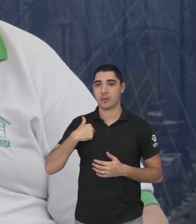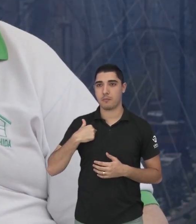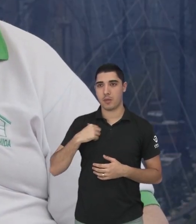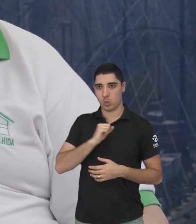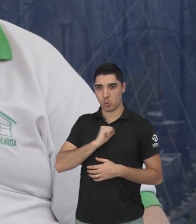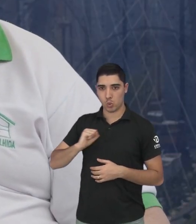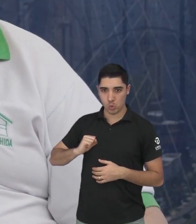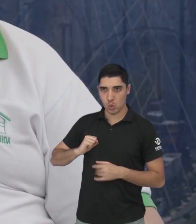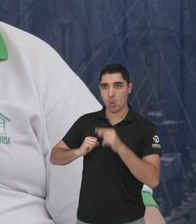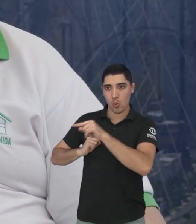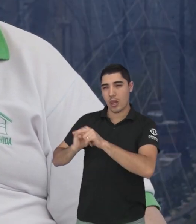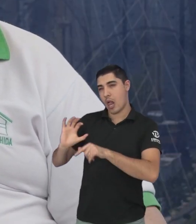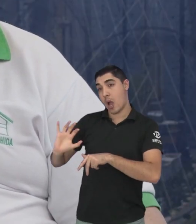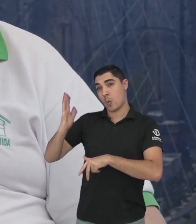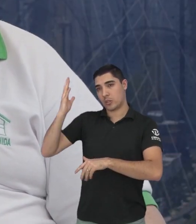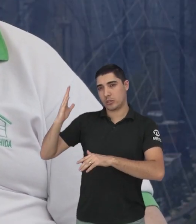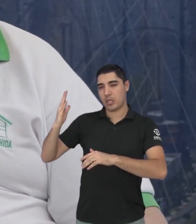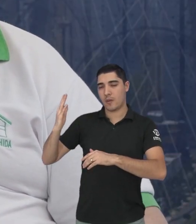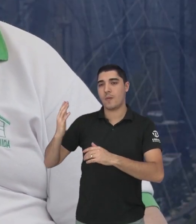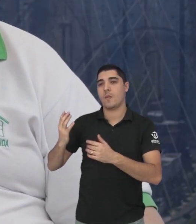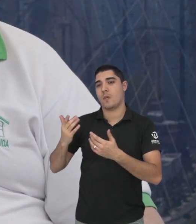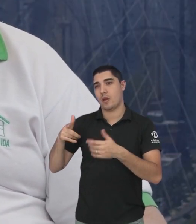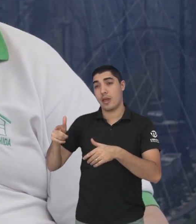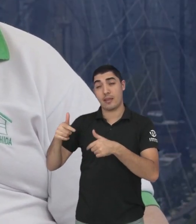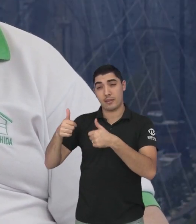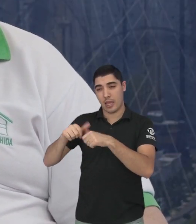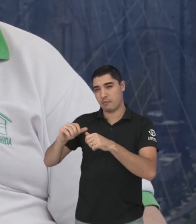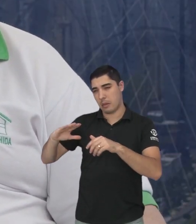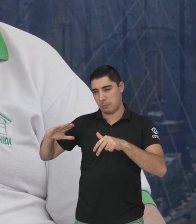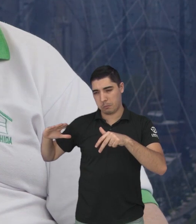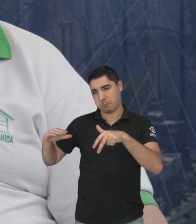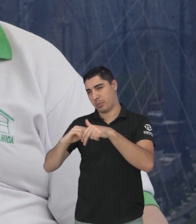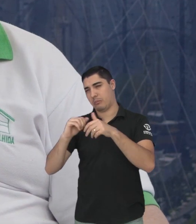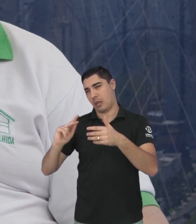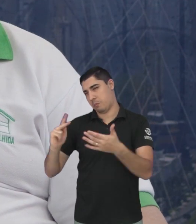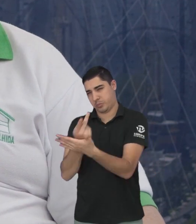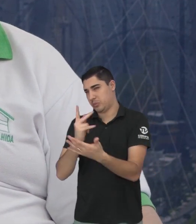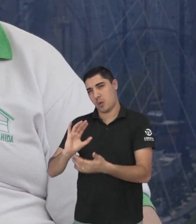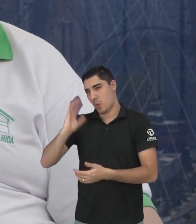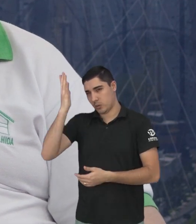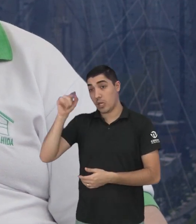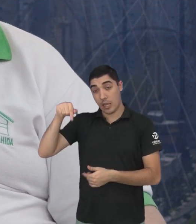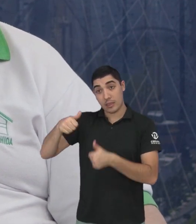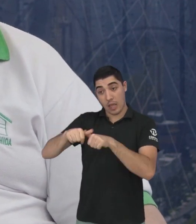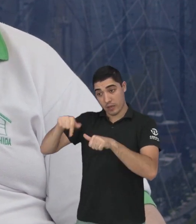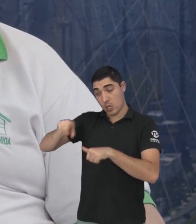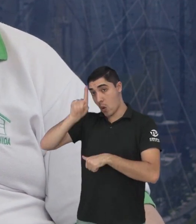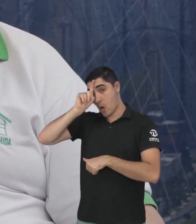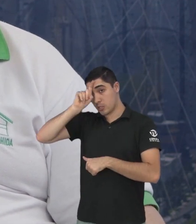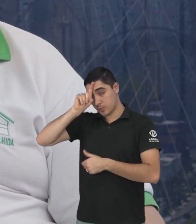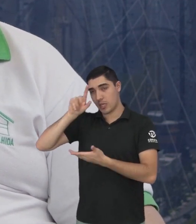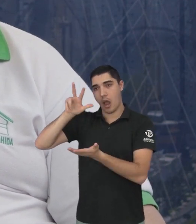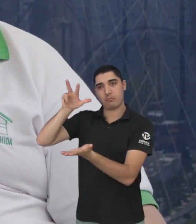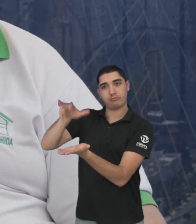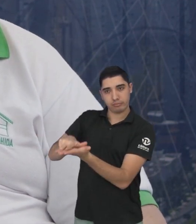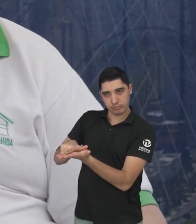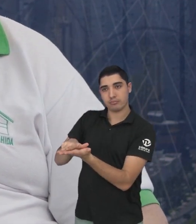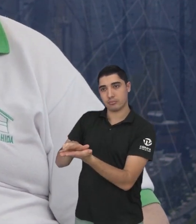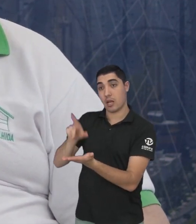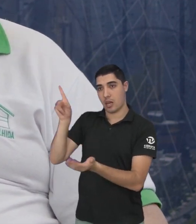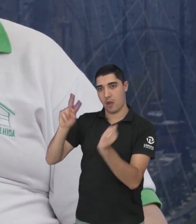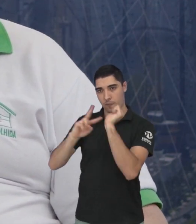meu sogro sofreu um acidente, estava internado no hospital aqui em São José dos Campos, da Vila